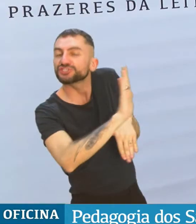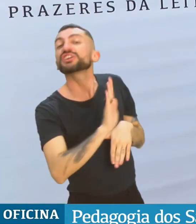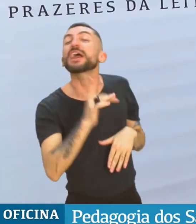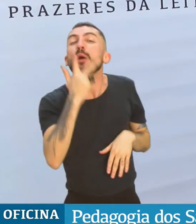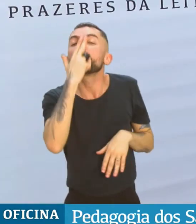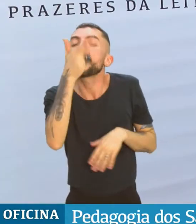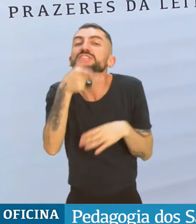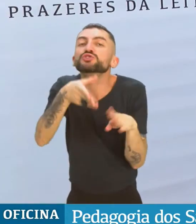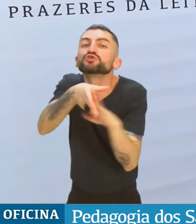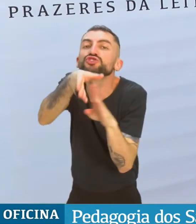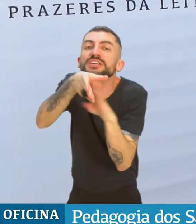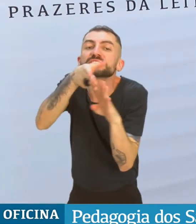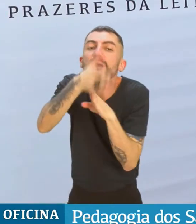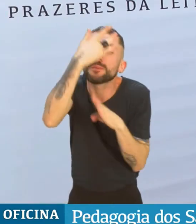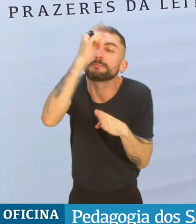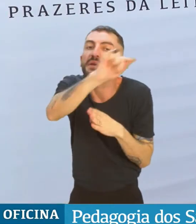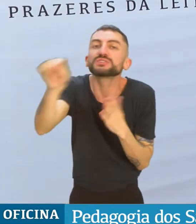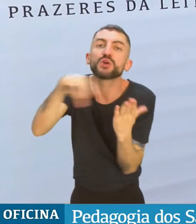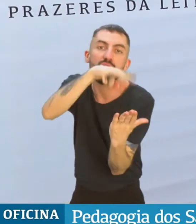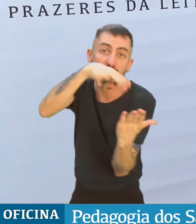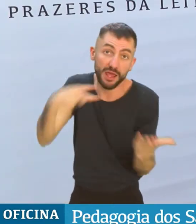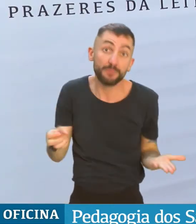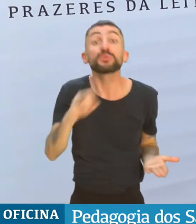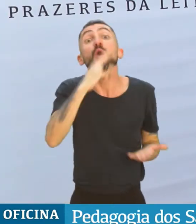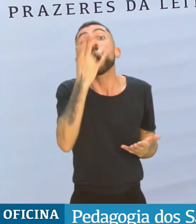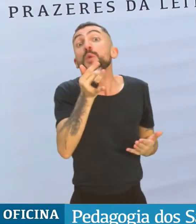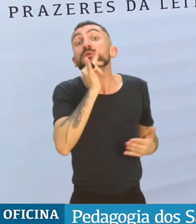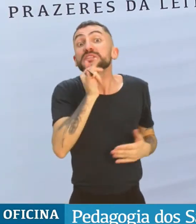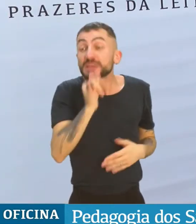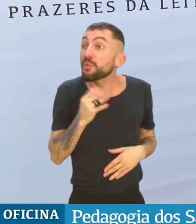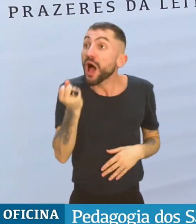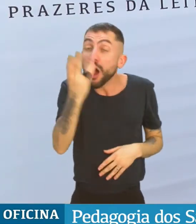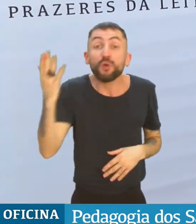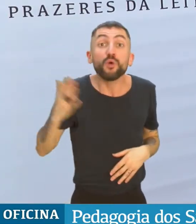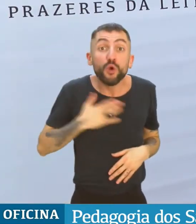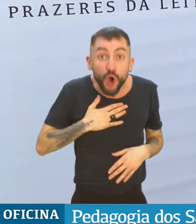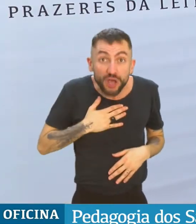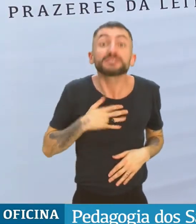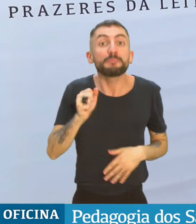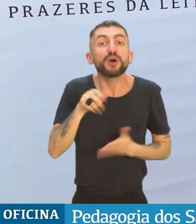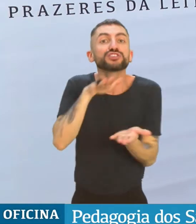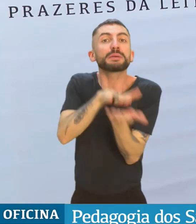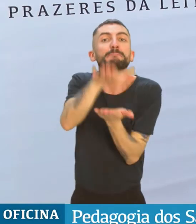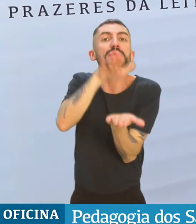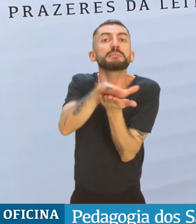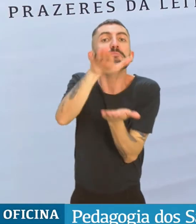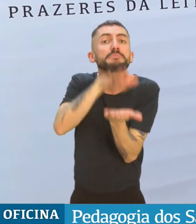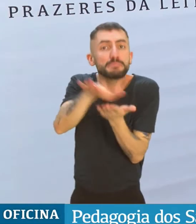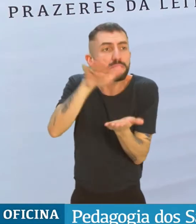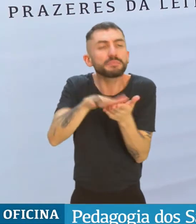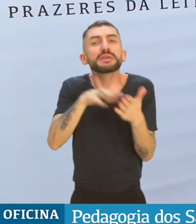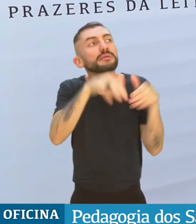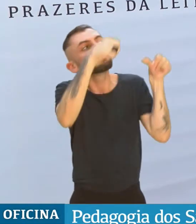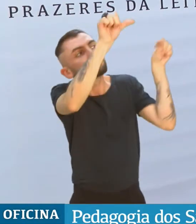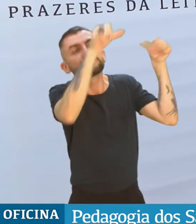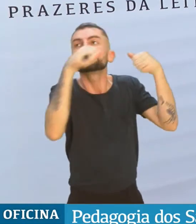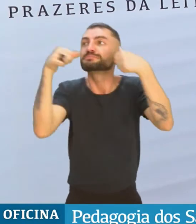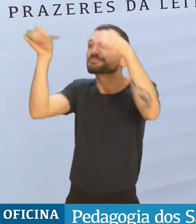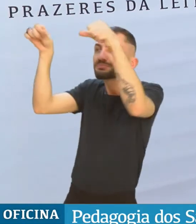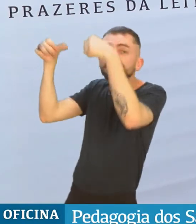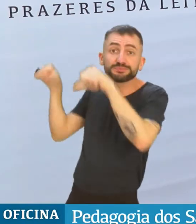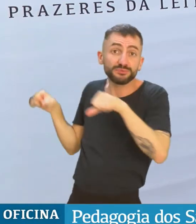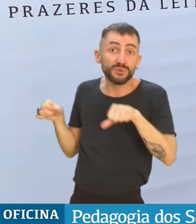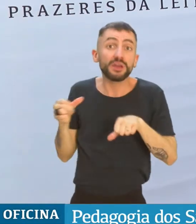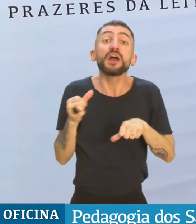sua biblioteca, da sua referência, imprime esses poemas, espalhe pelos espaços. Porque nem sempre uma pessoa que vai no